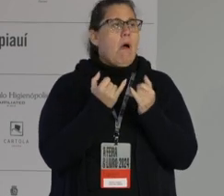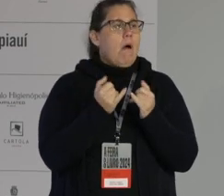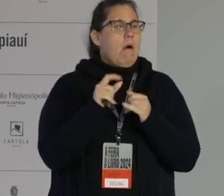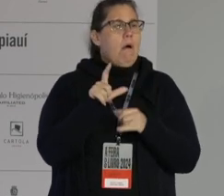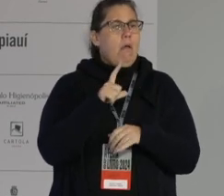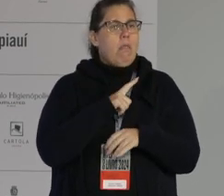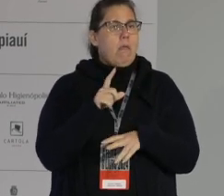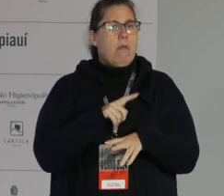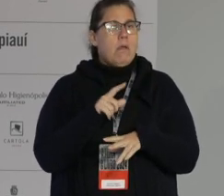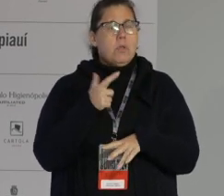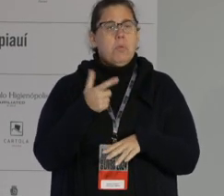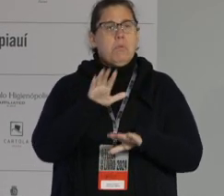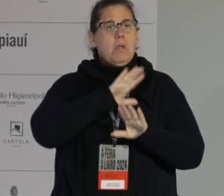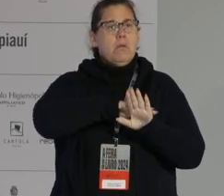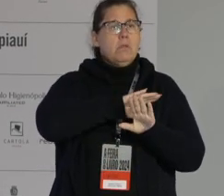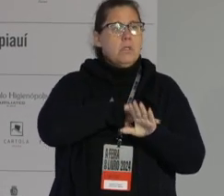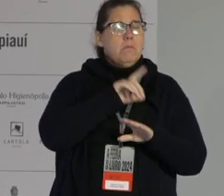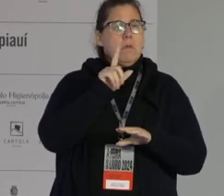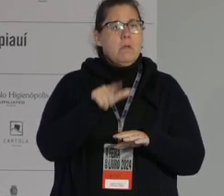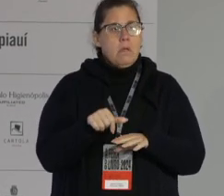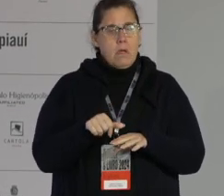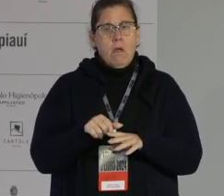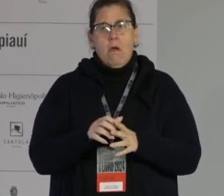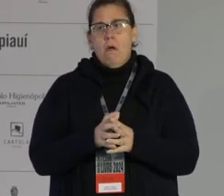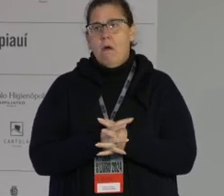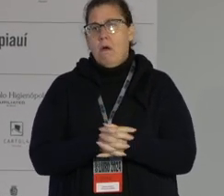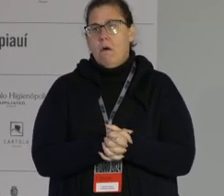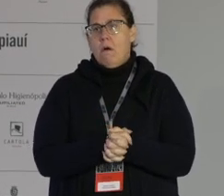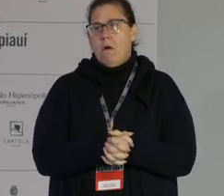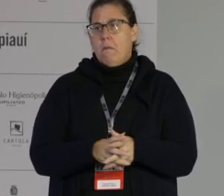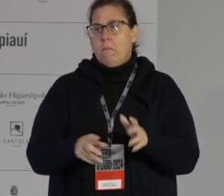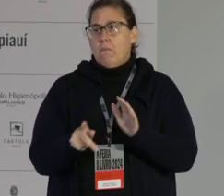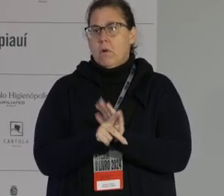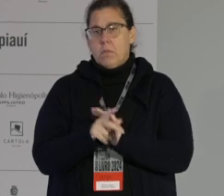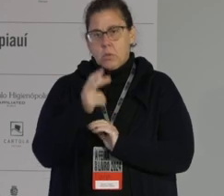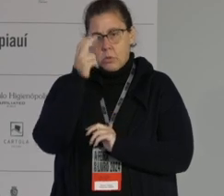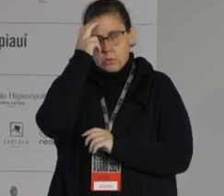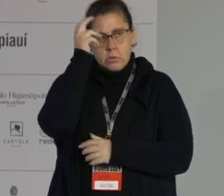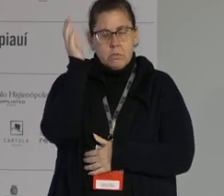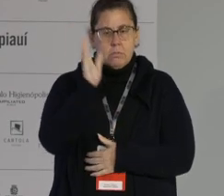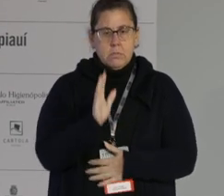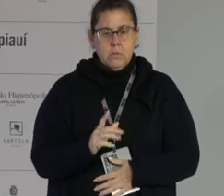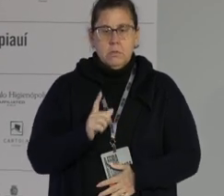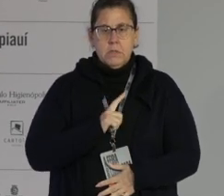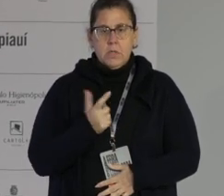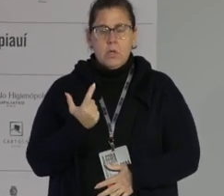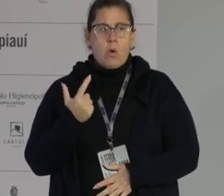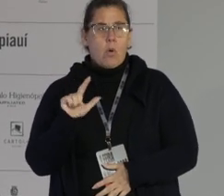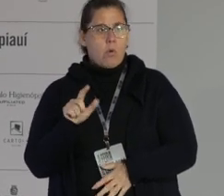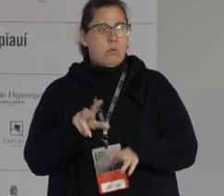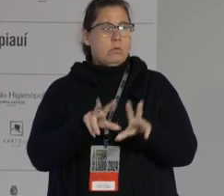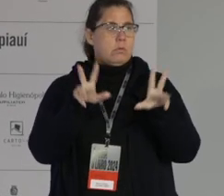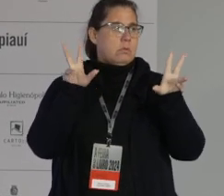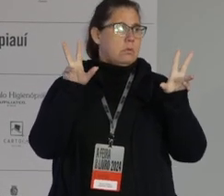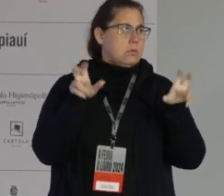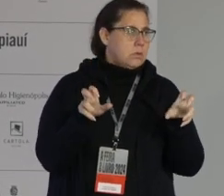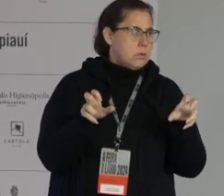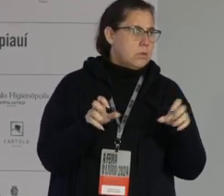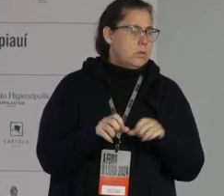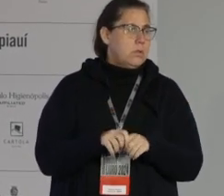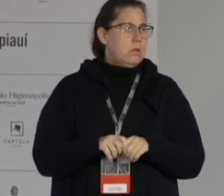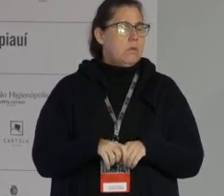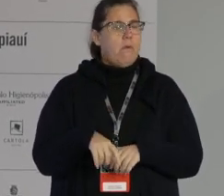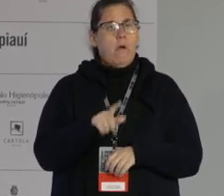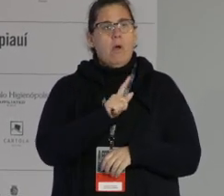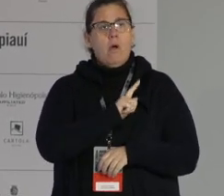que não é exatamente obscuro, que é um tema assim, bem no coração da cultura brasileira, né? Mas tem outros temas, assim, você citou os